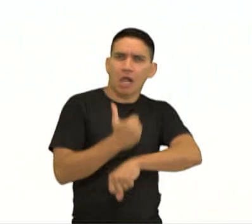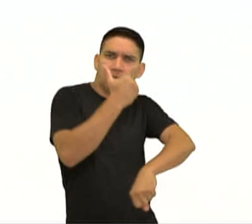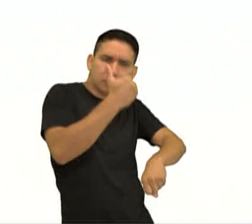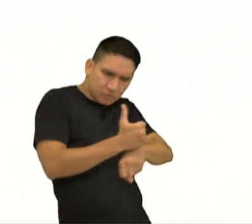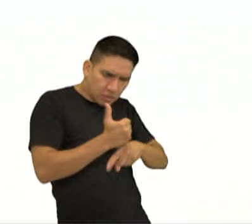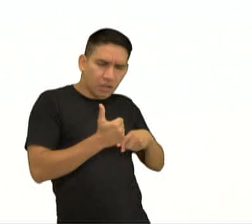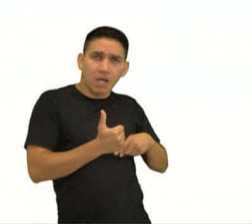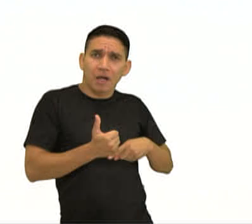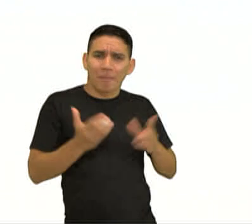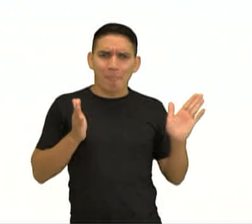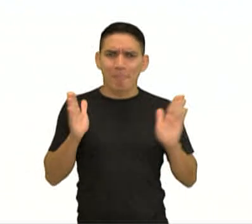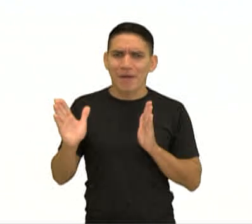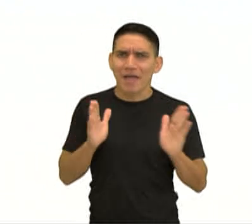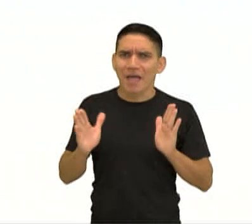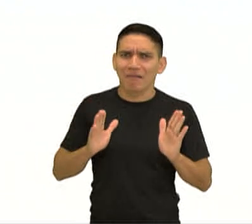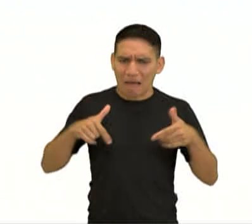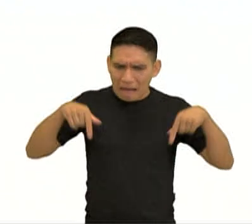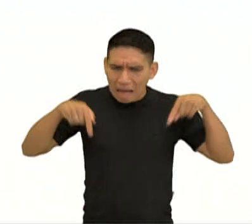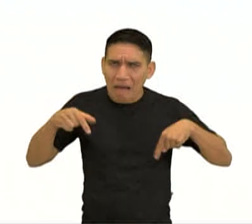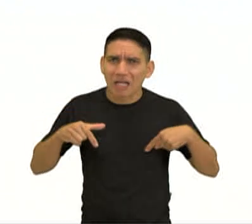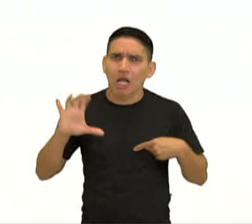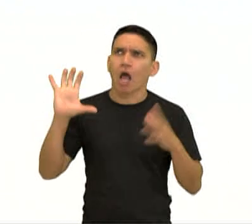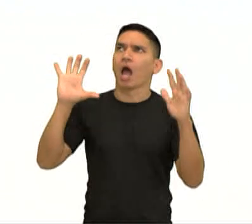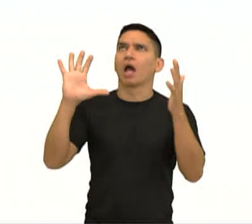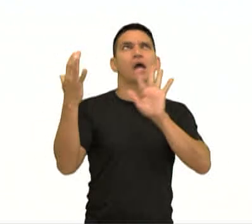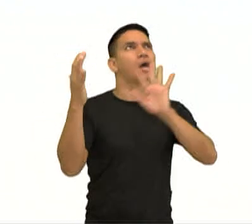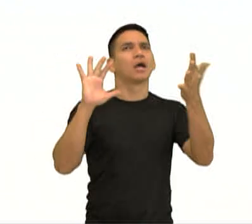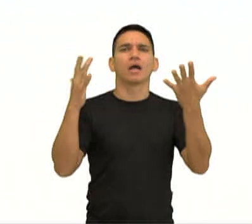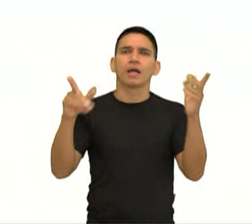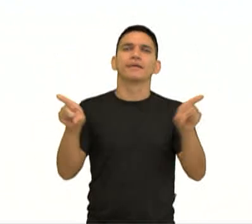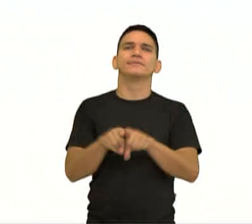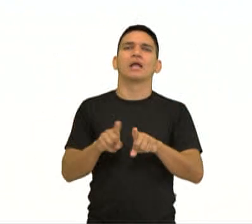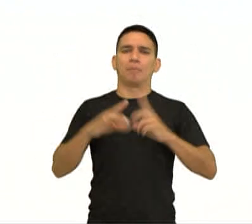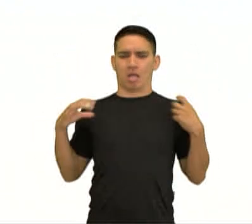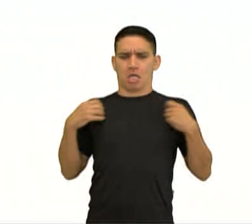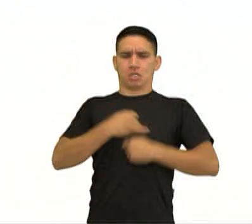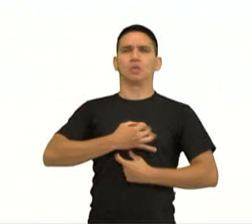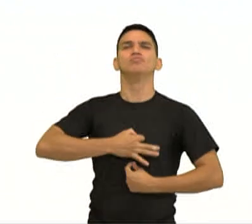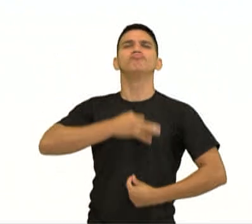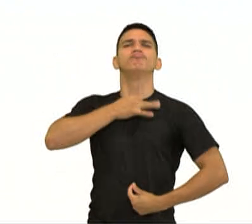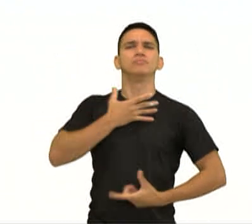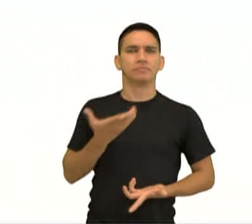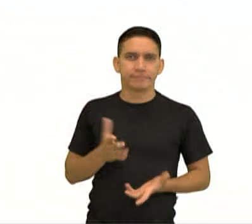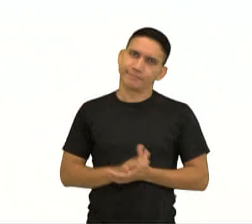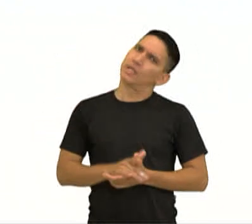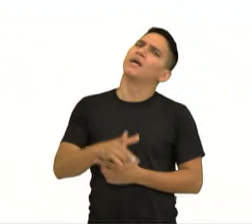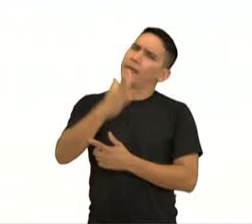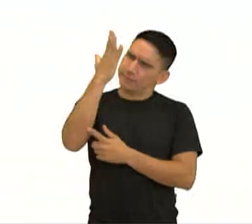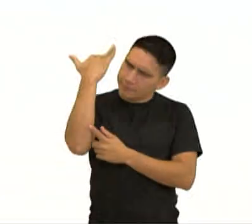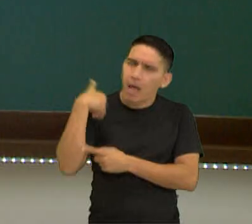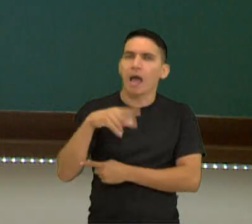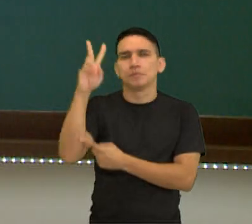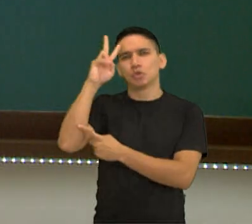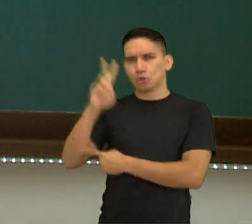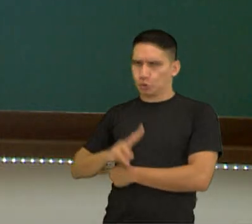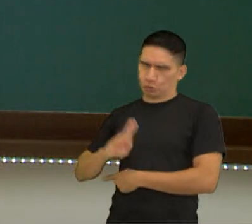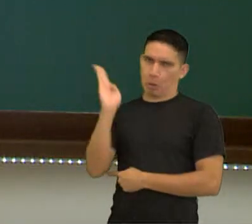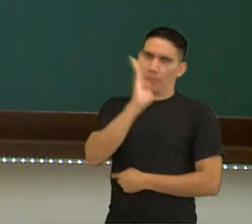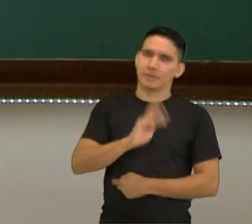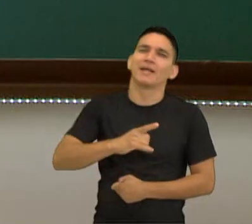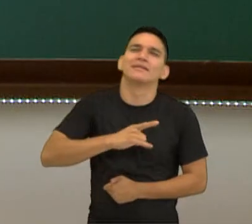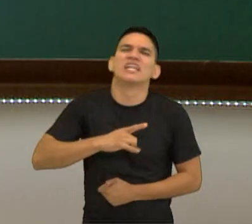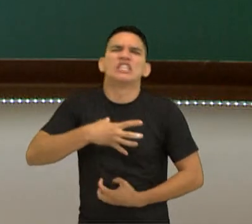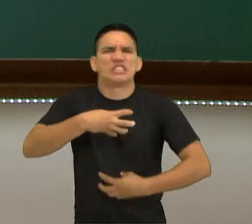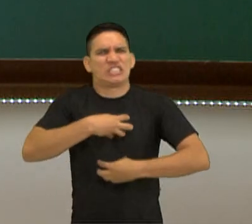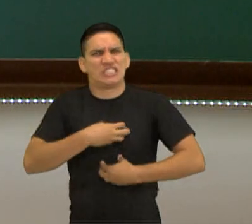afeita ao clima, como o terno e a gravata. Para quem conhece a história do Brasil, vai ver muita loucura na forma